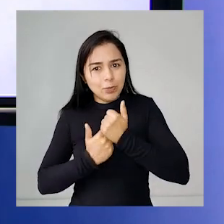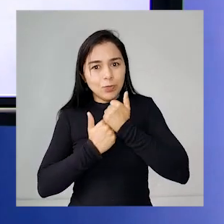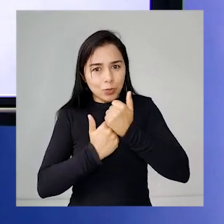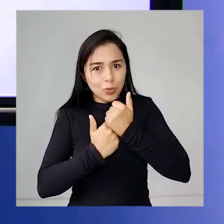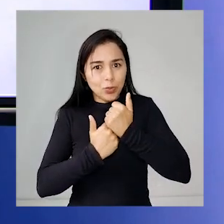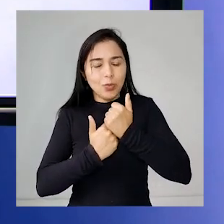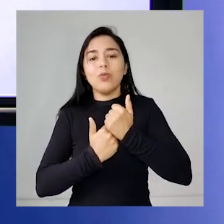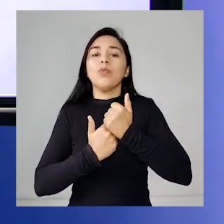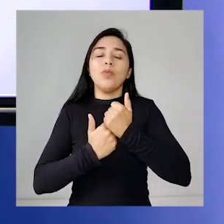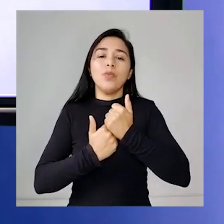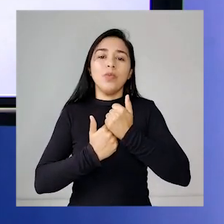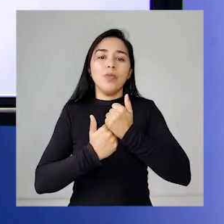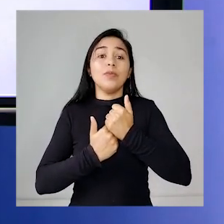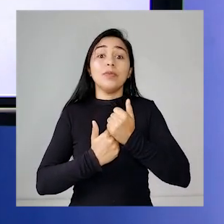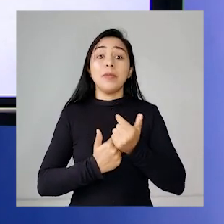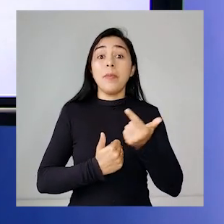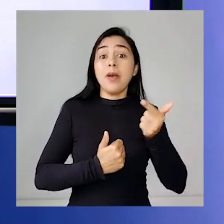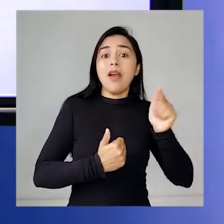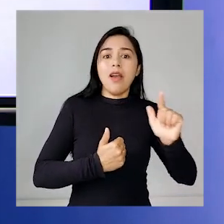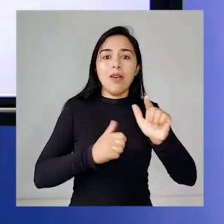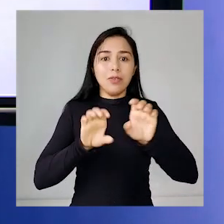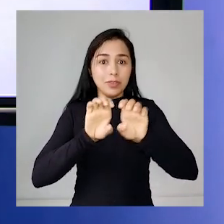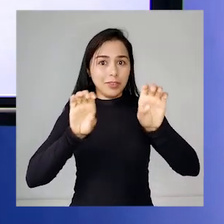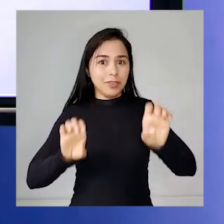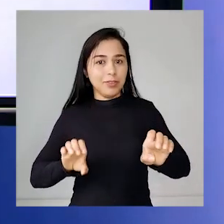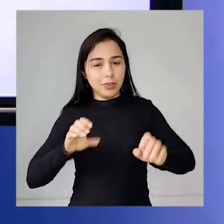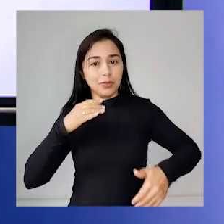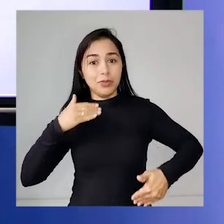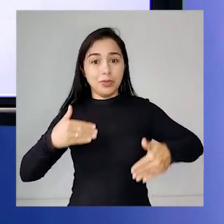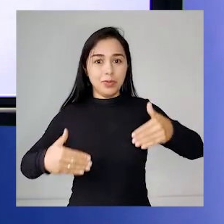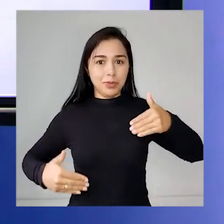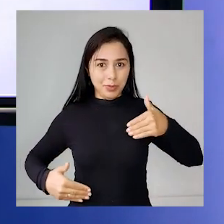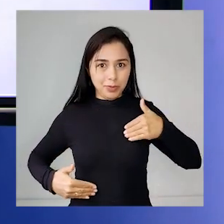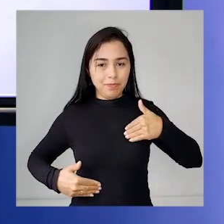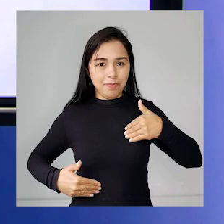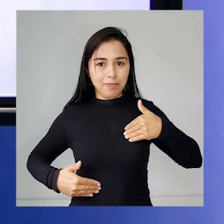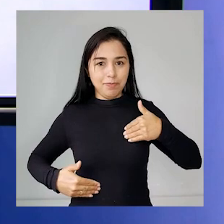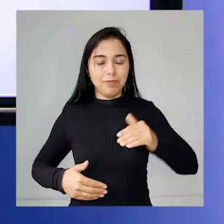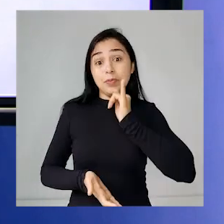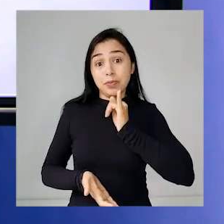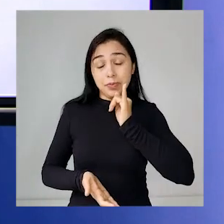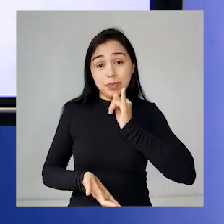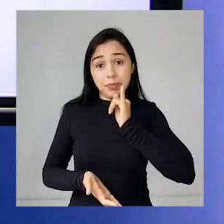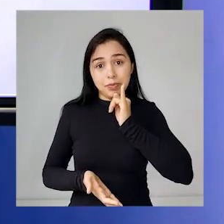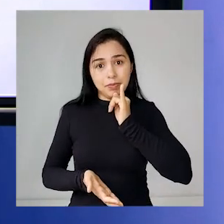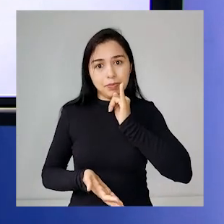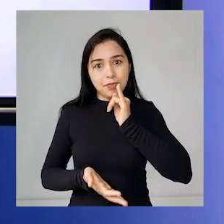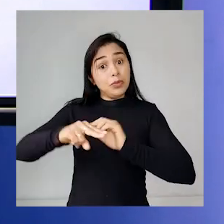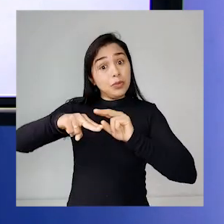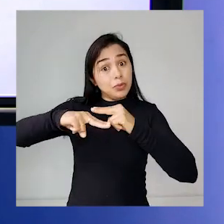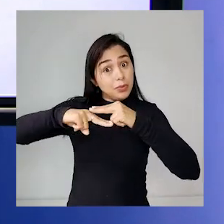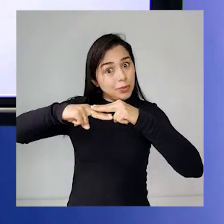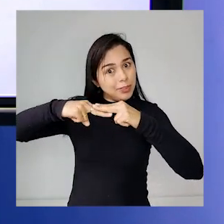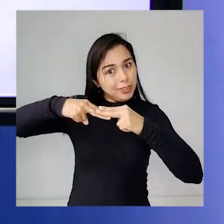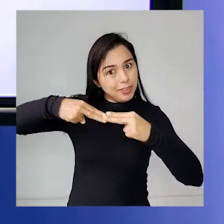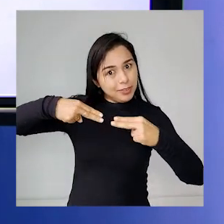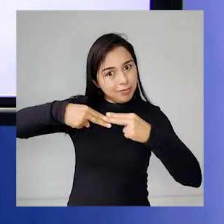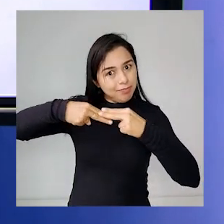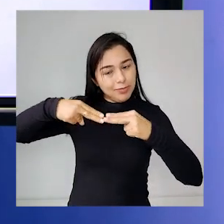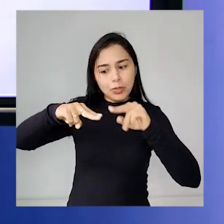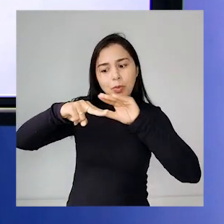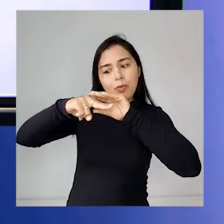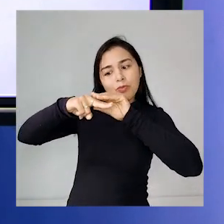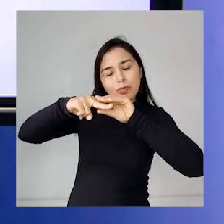suporte para outras estruturas e outros tecidos. Ele está presente, por exemplo,